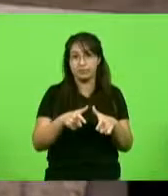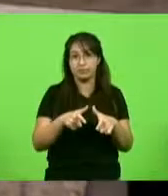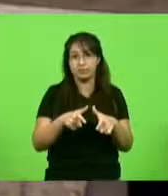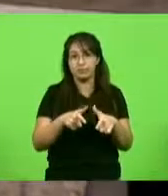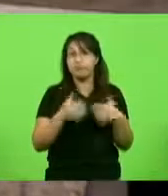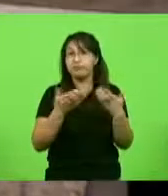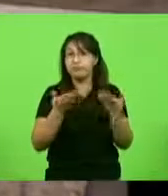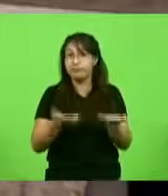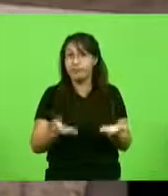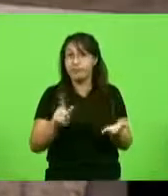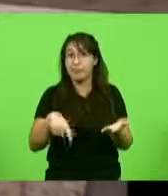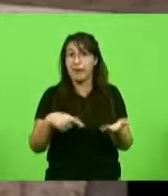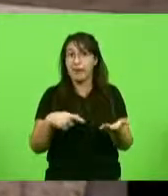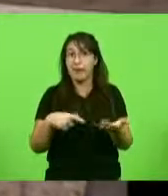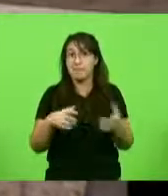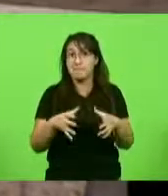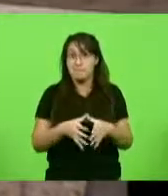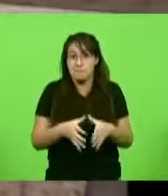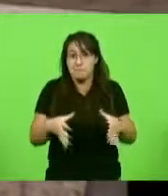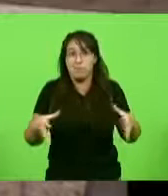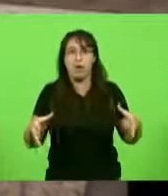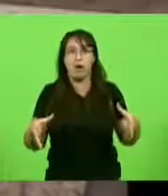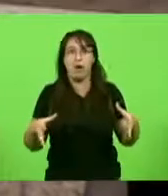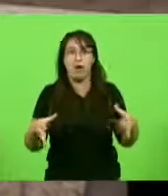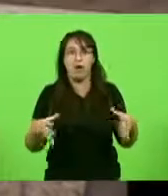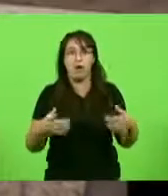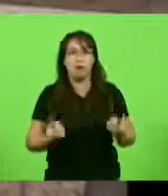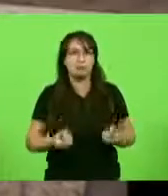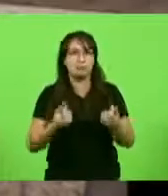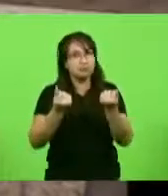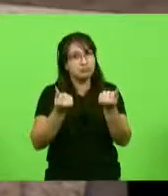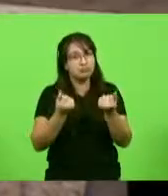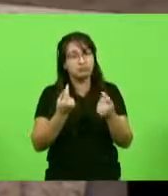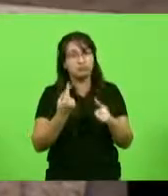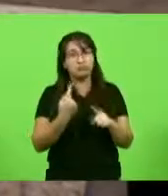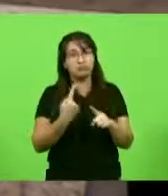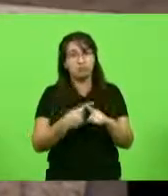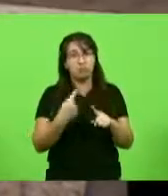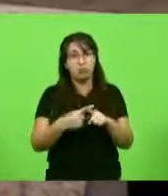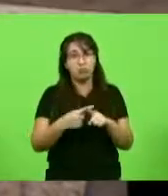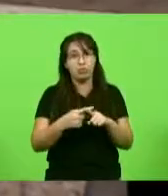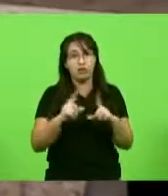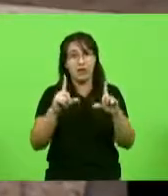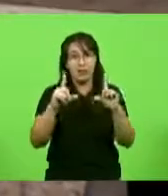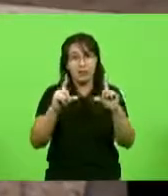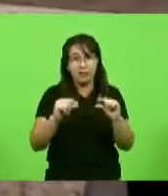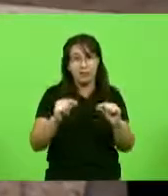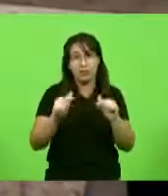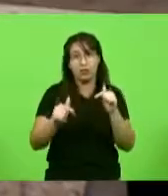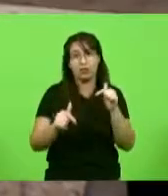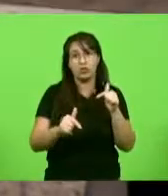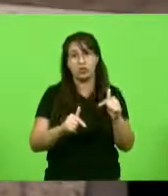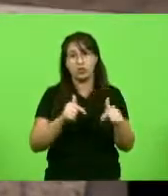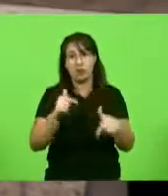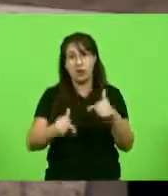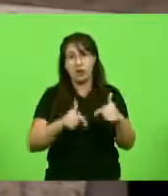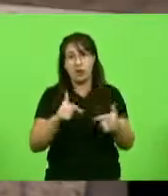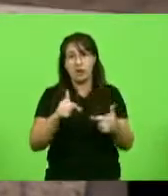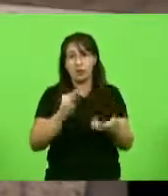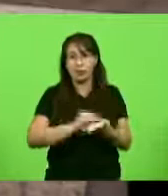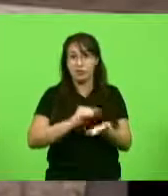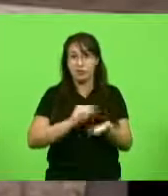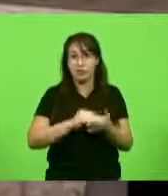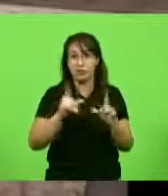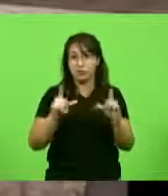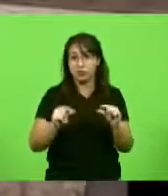esse gigante perante a nação brasileira, com um dos menores índices de desemprego, com uma diversidade macroeconômica